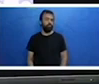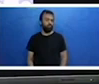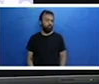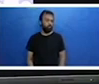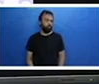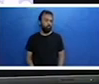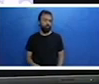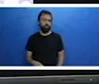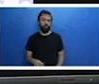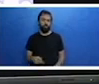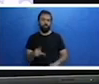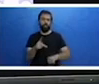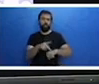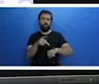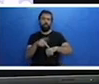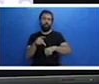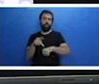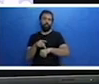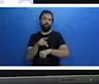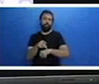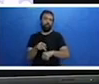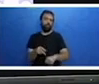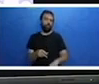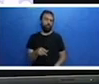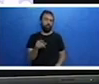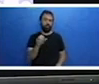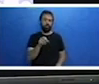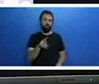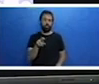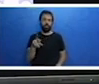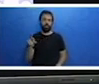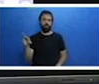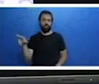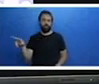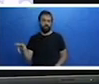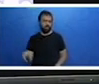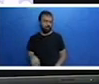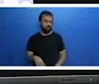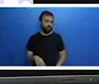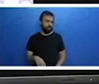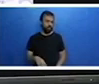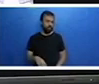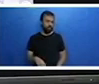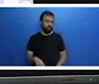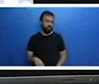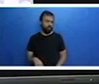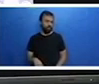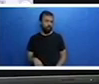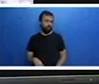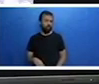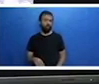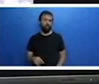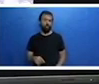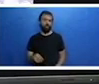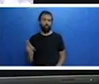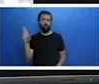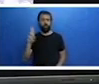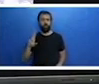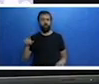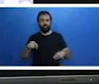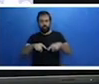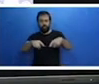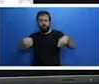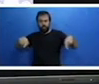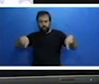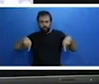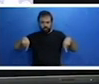Já em outros países, costumam usar tradicionalmente o tabuleiro de 100 casas. São 10 colunas